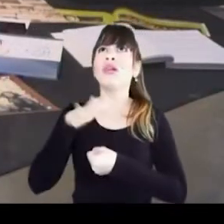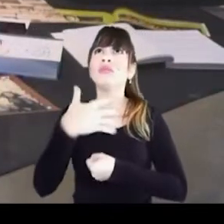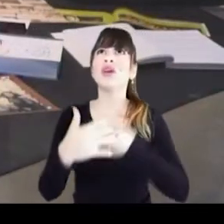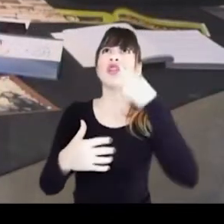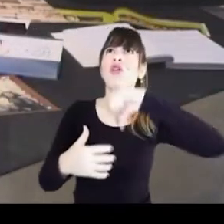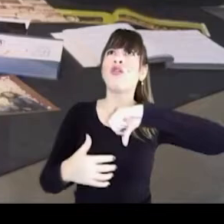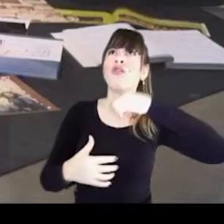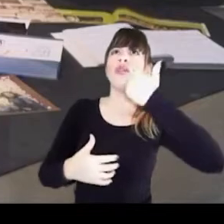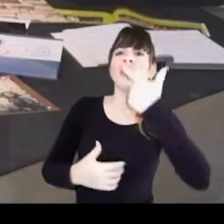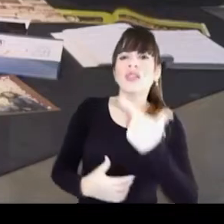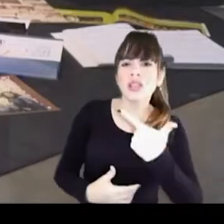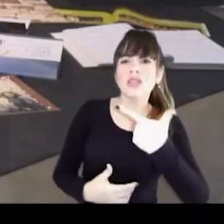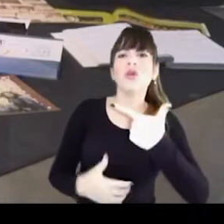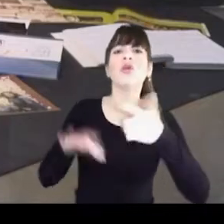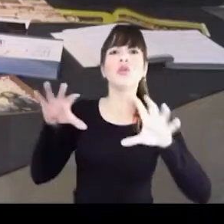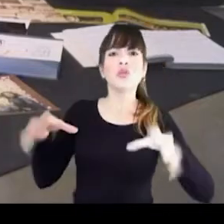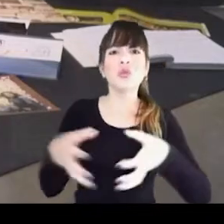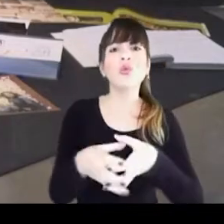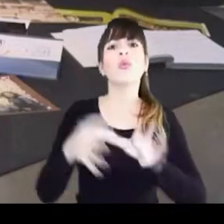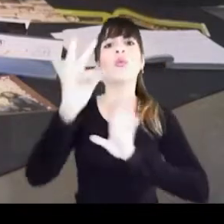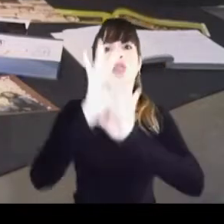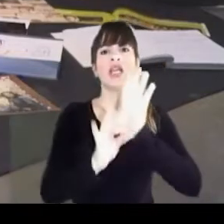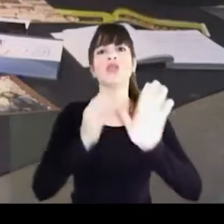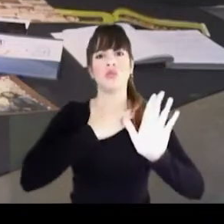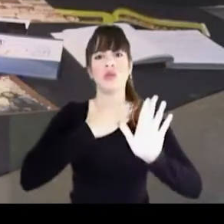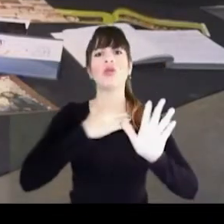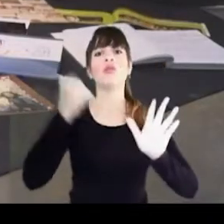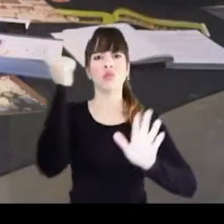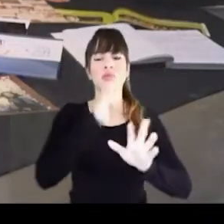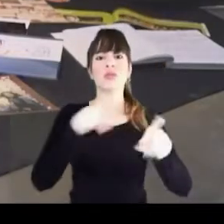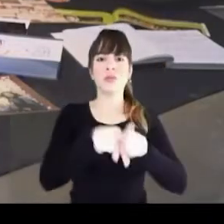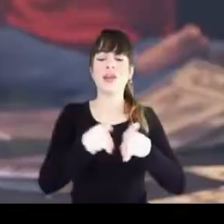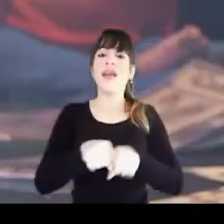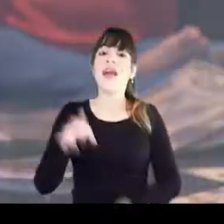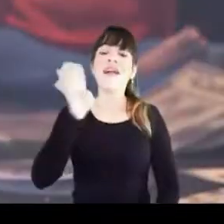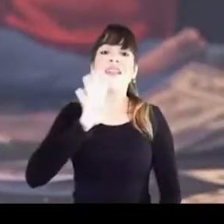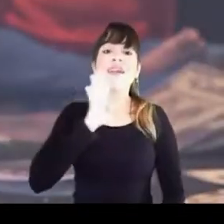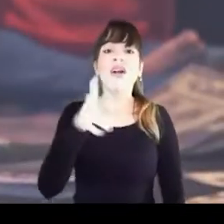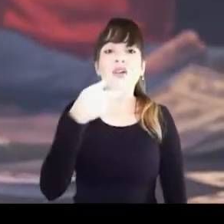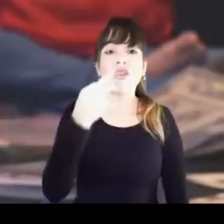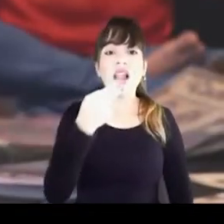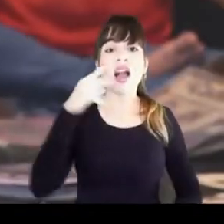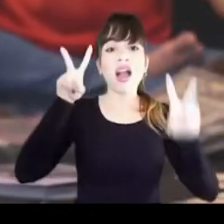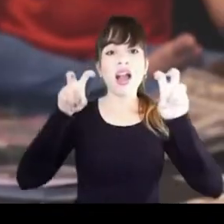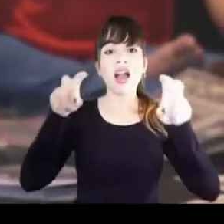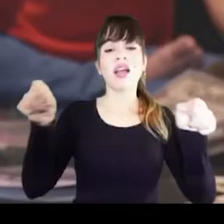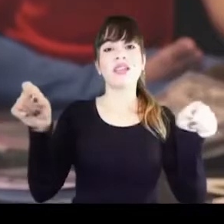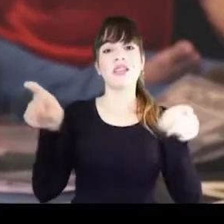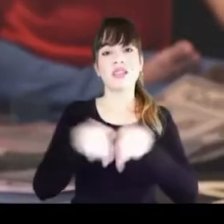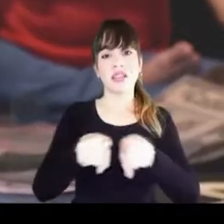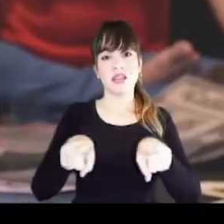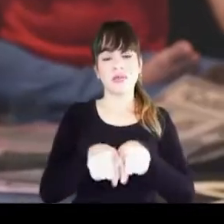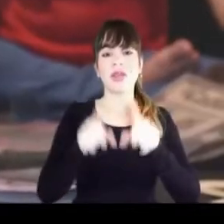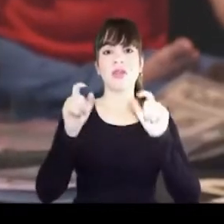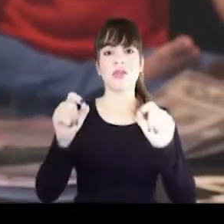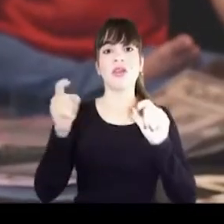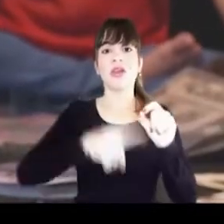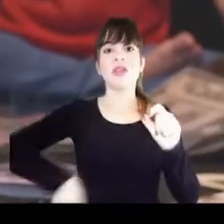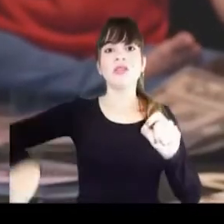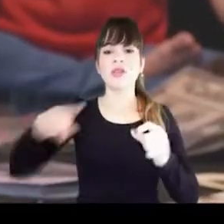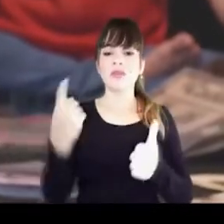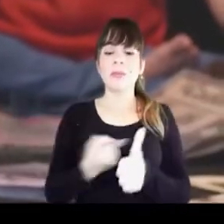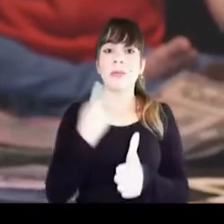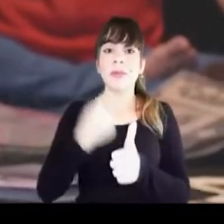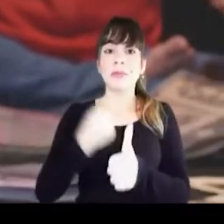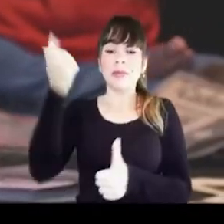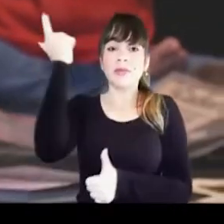momento, em 92, é o primeiro espetáculo do grupo, com um texto meu também. É muito bacana falar também que com o Dom